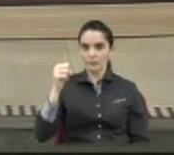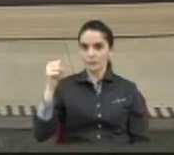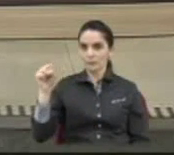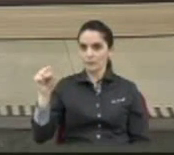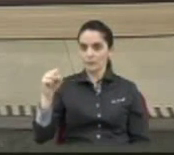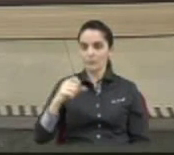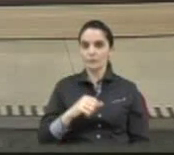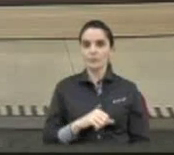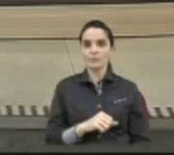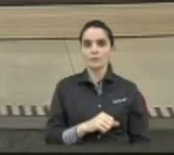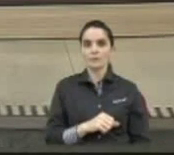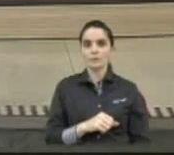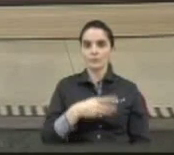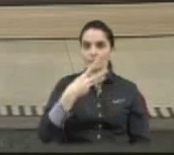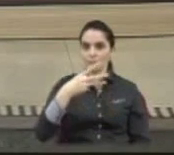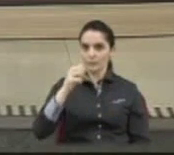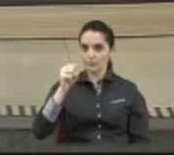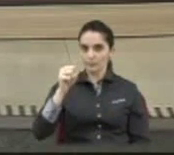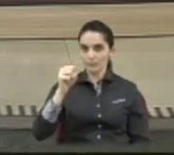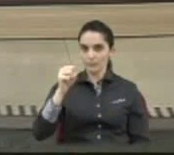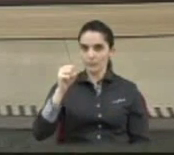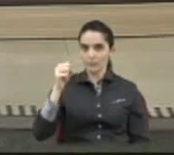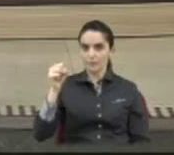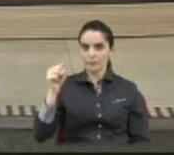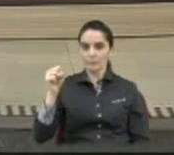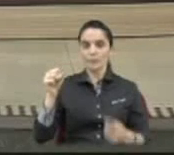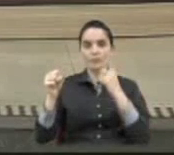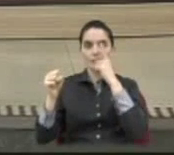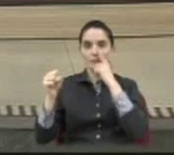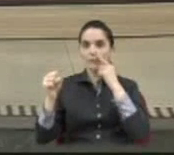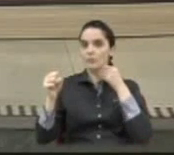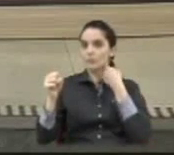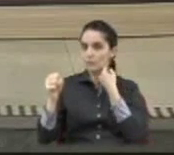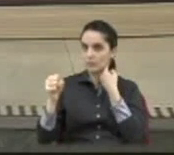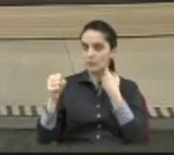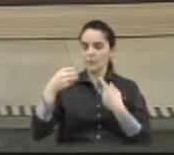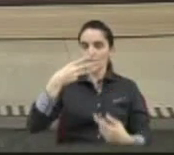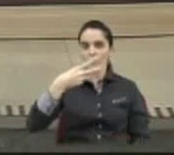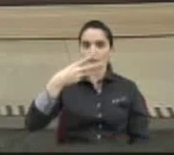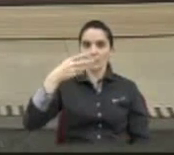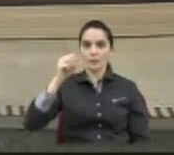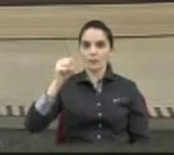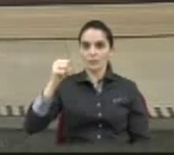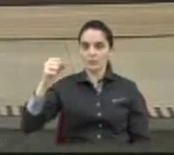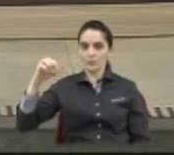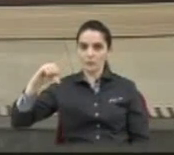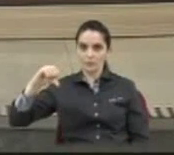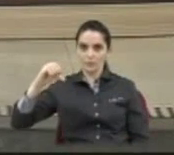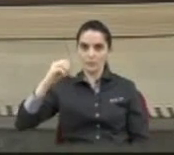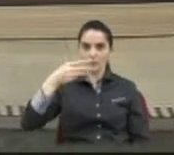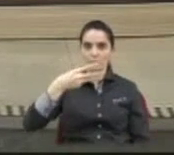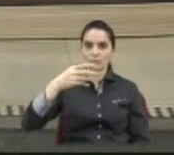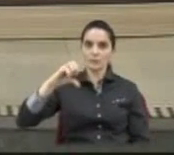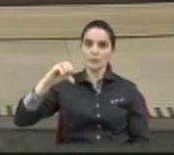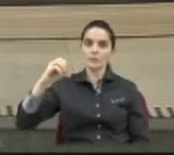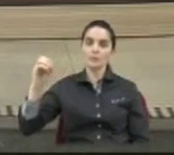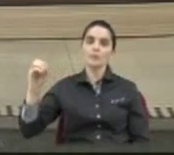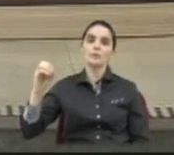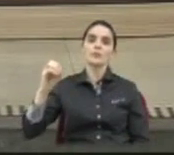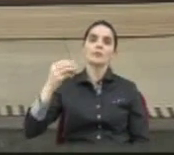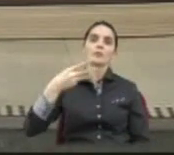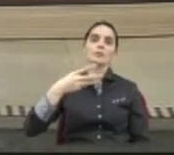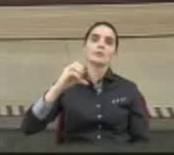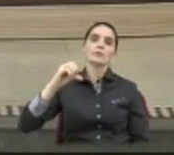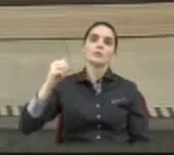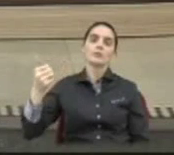388, Jorge, 388, Pastor Nilton, 389, Pastor Nilton, 390, Pastor Nilton,